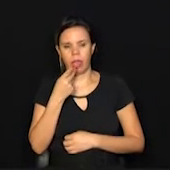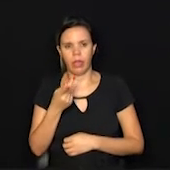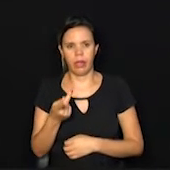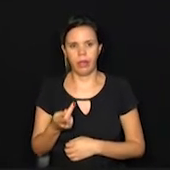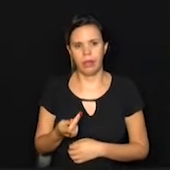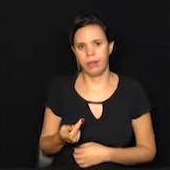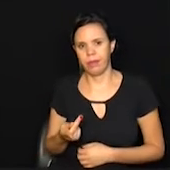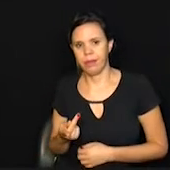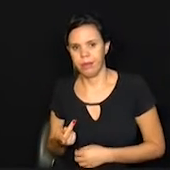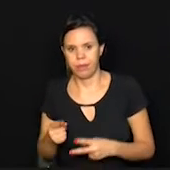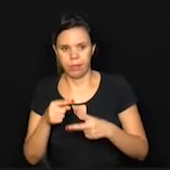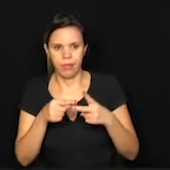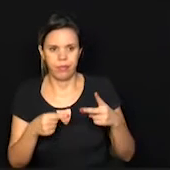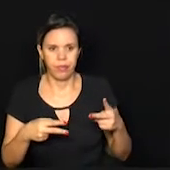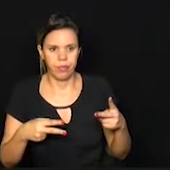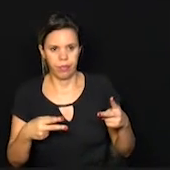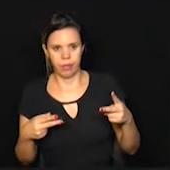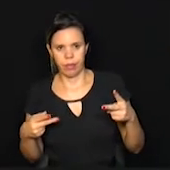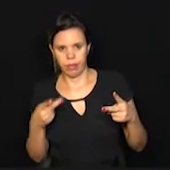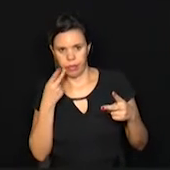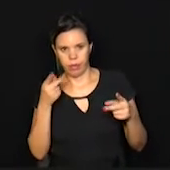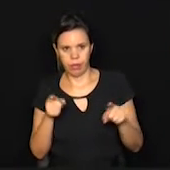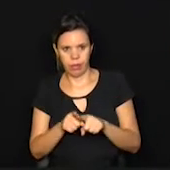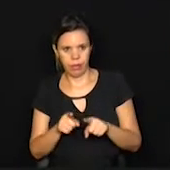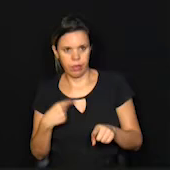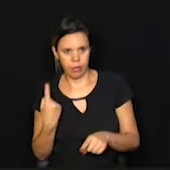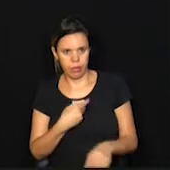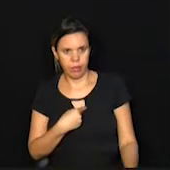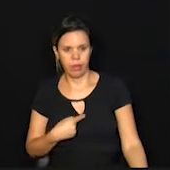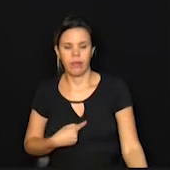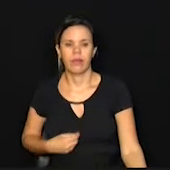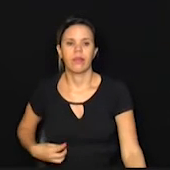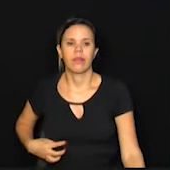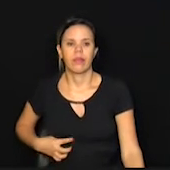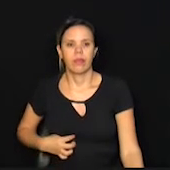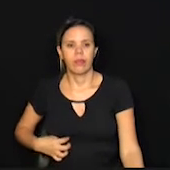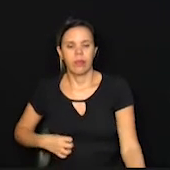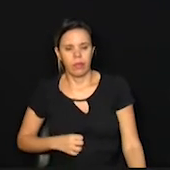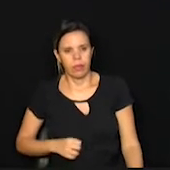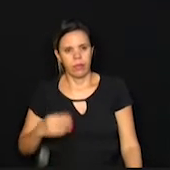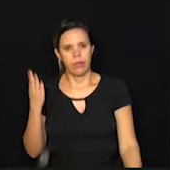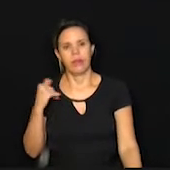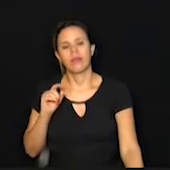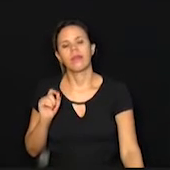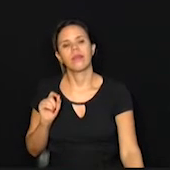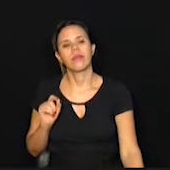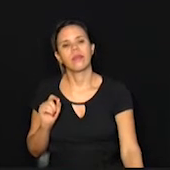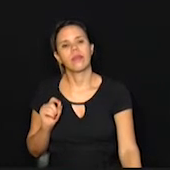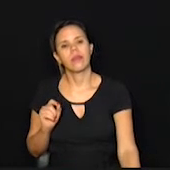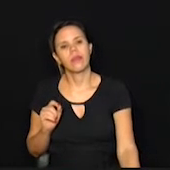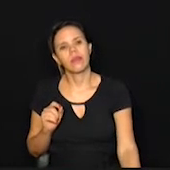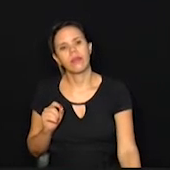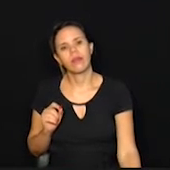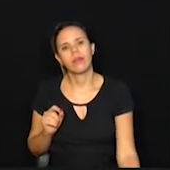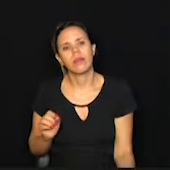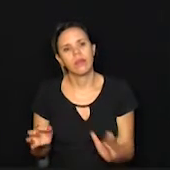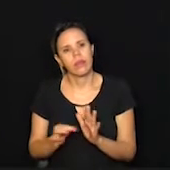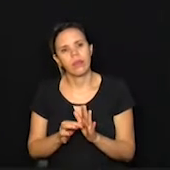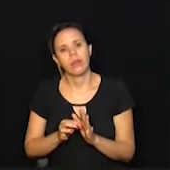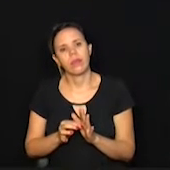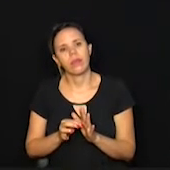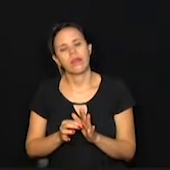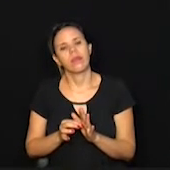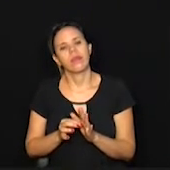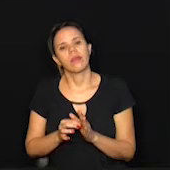lado fazer duas questões a gente sabe o que que é o ponto de vista da